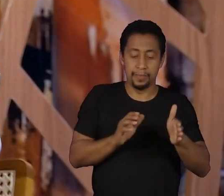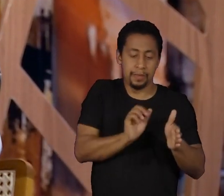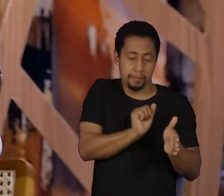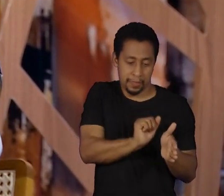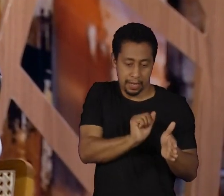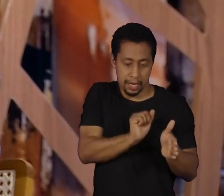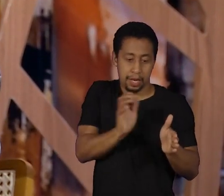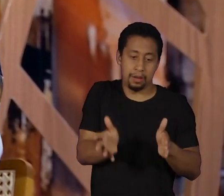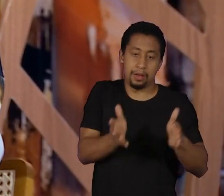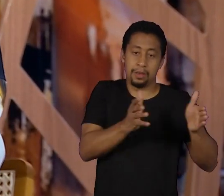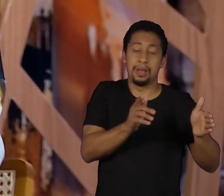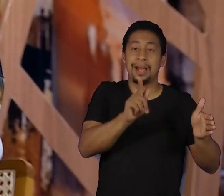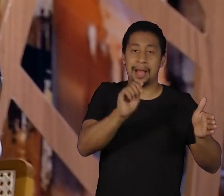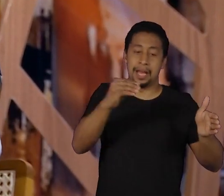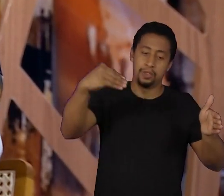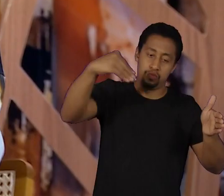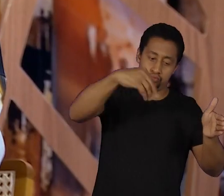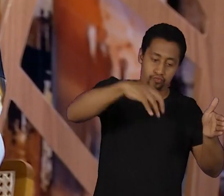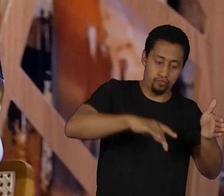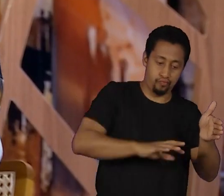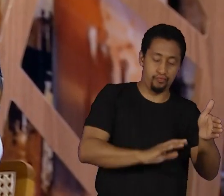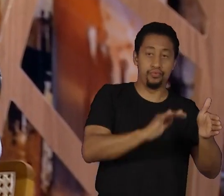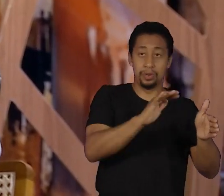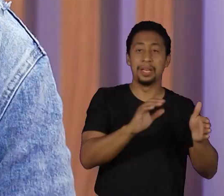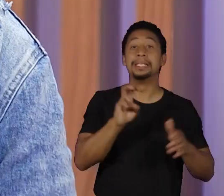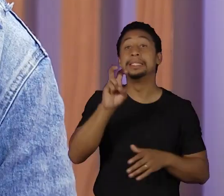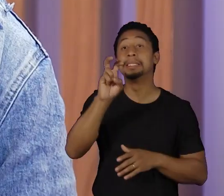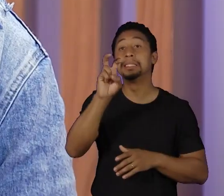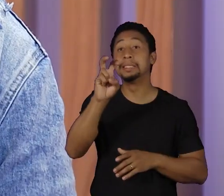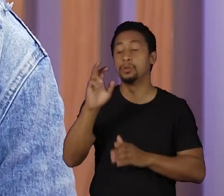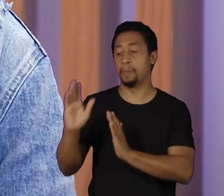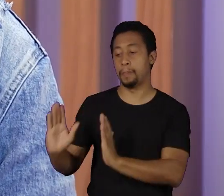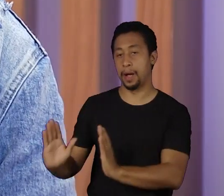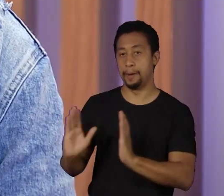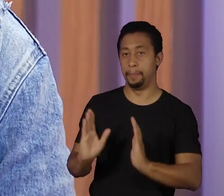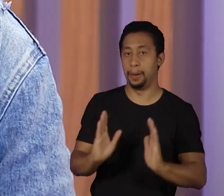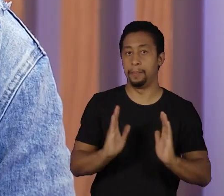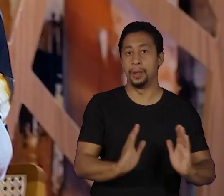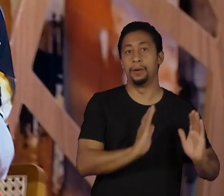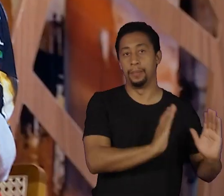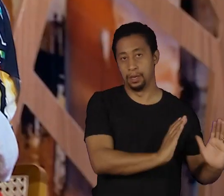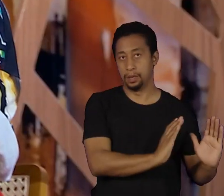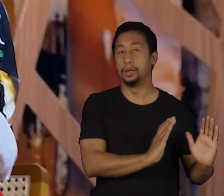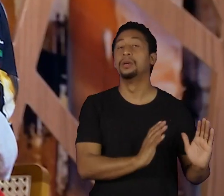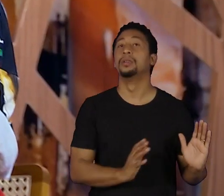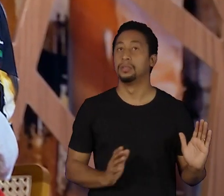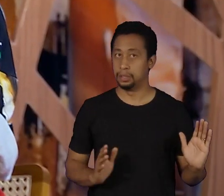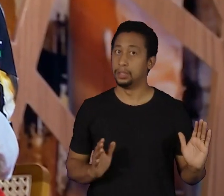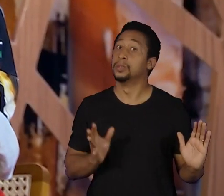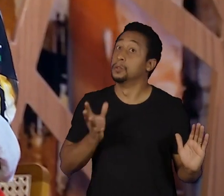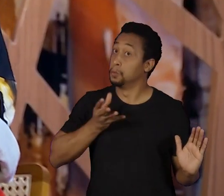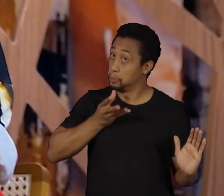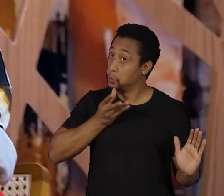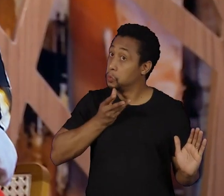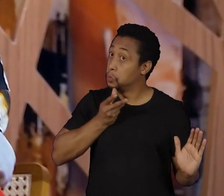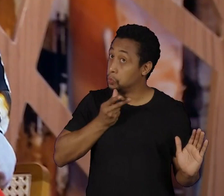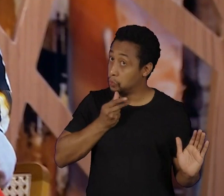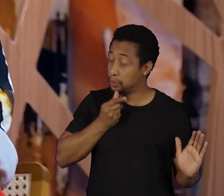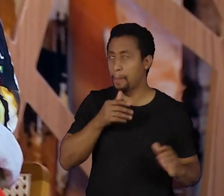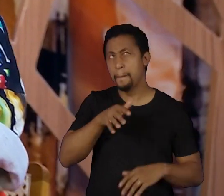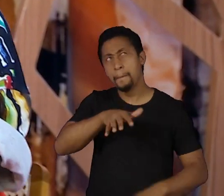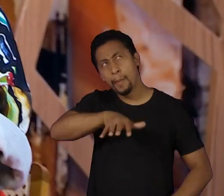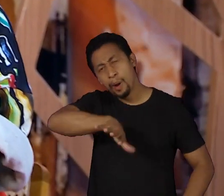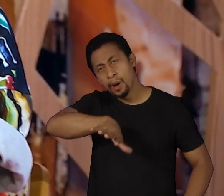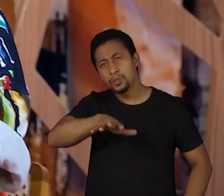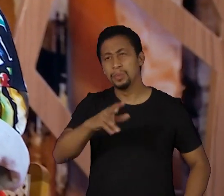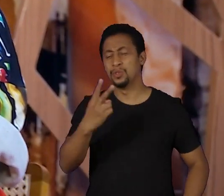fermentação. Tem vários... A gente tem 5 passos, né, da cerveja. Então, é um longo processo. A cerveja demora mais ou menos